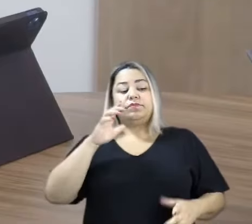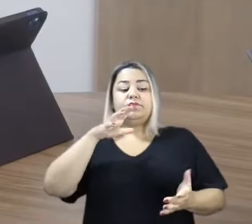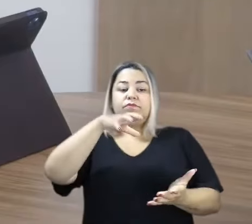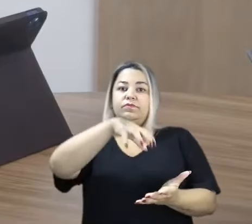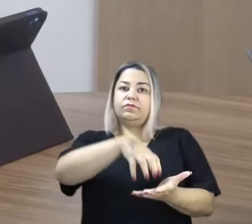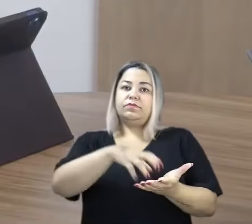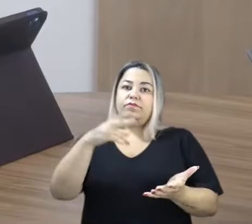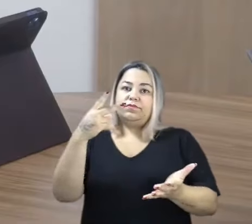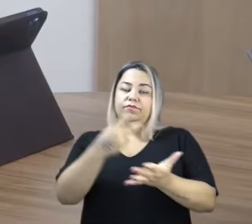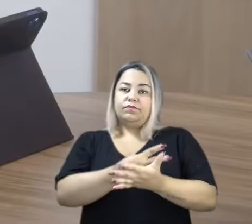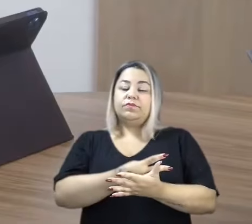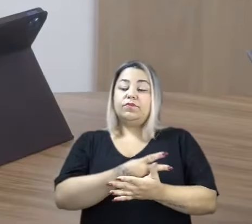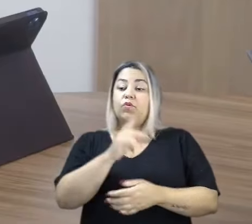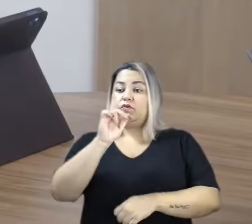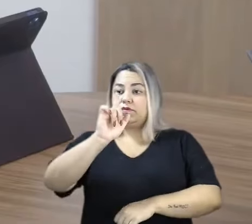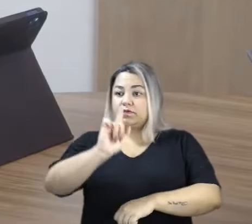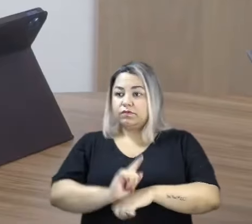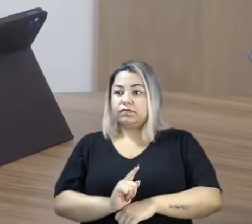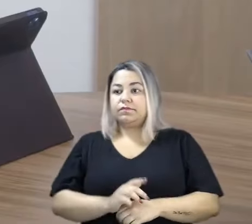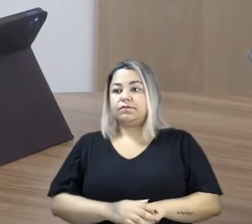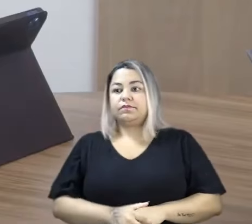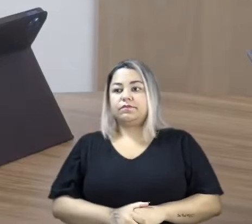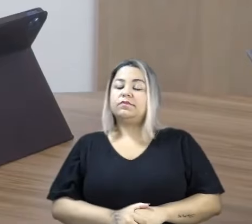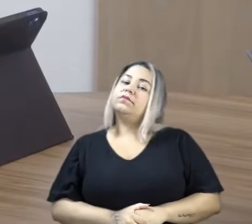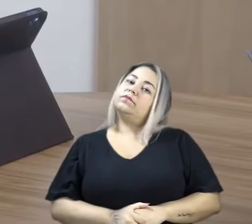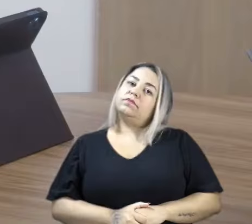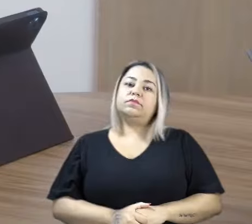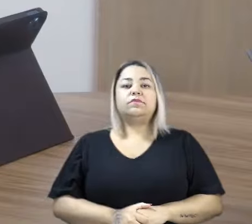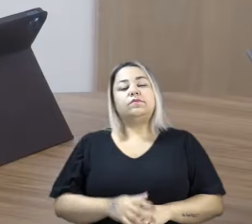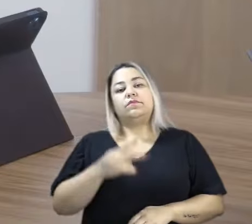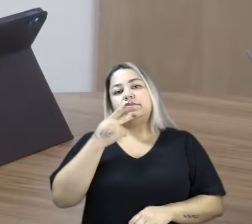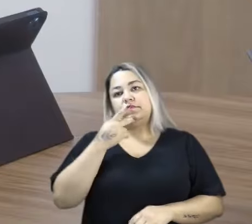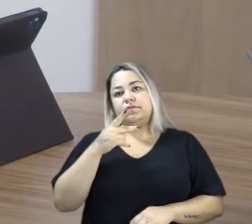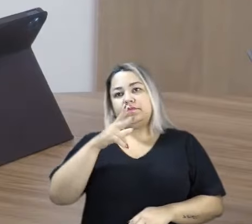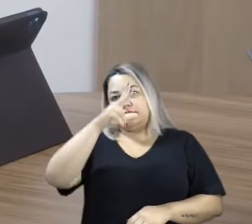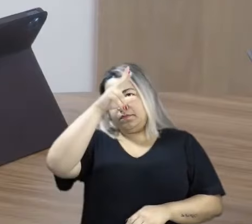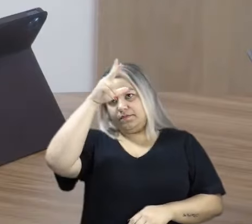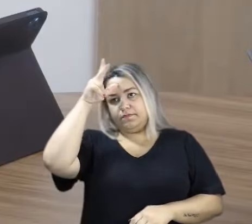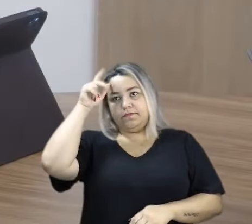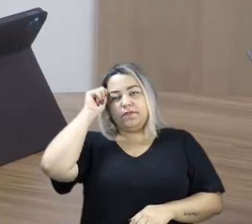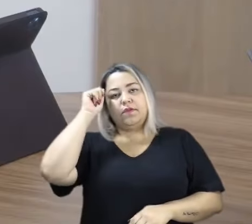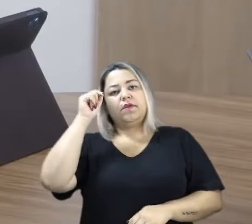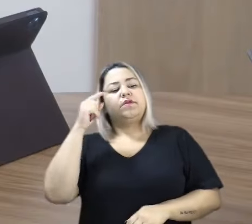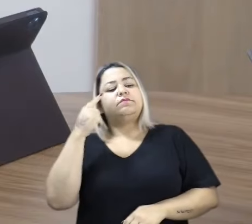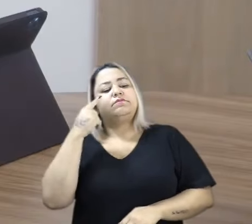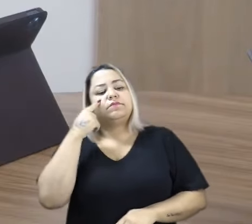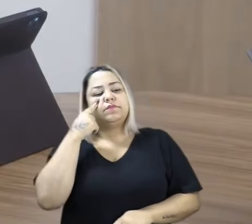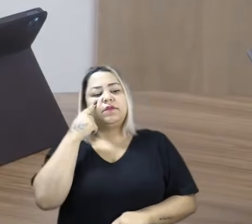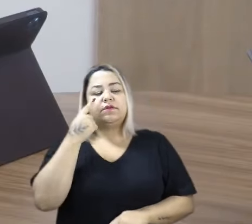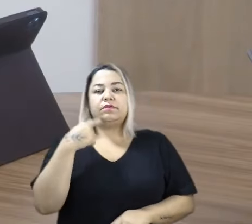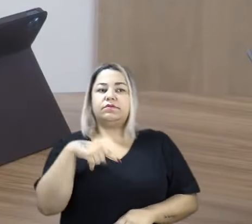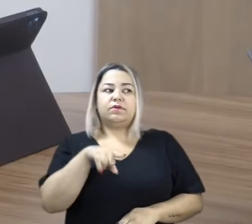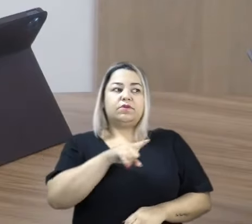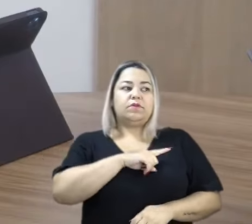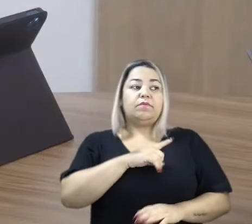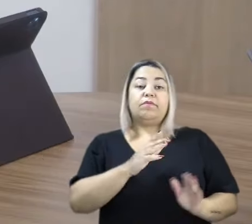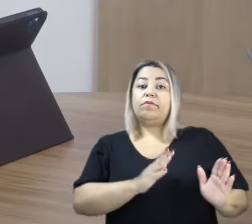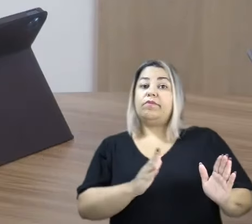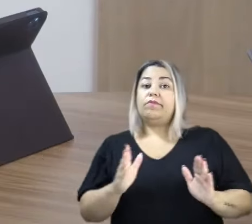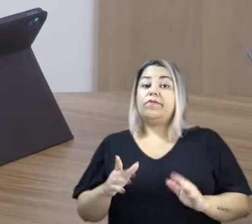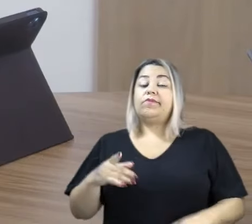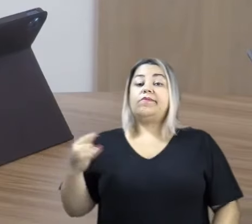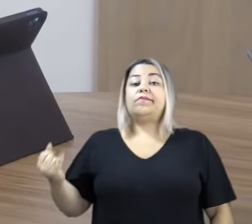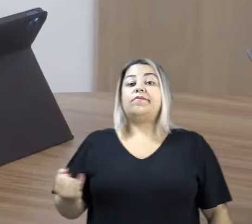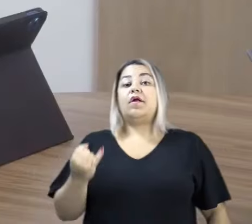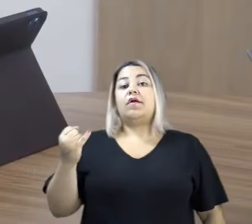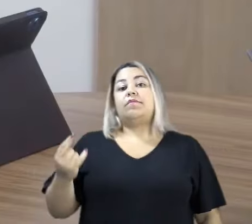território, o gestor, e aí eu estou falando do gestor prefeito, nesse caso, ele olha e diz assim, olha, nós estamos numa fase de